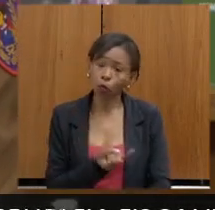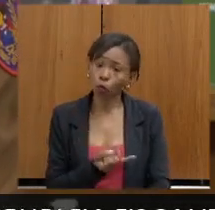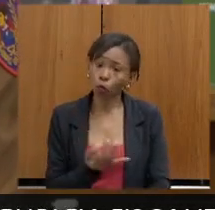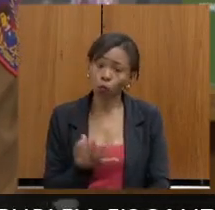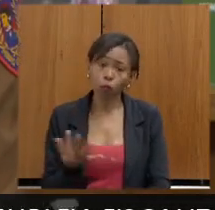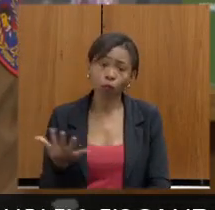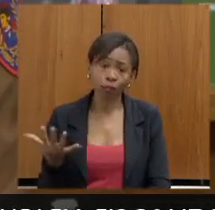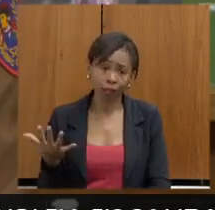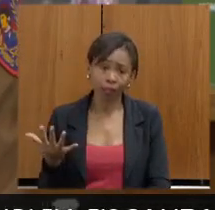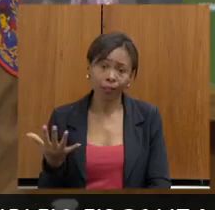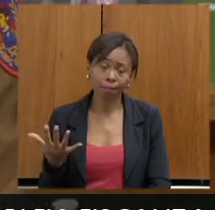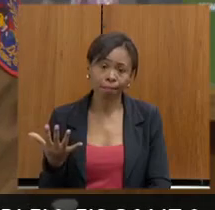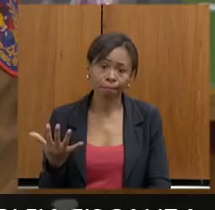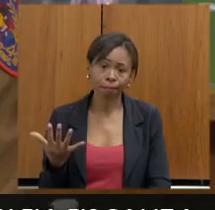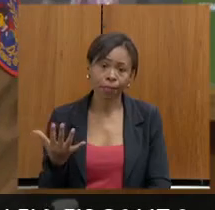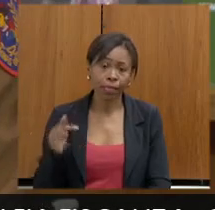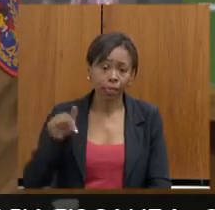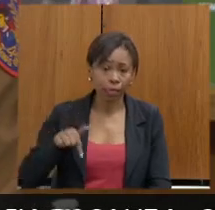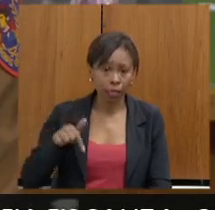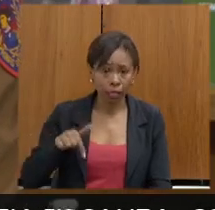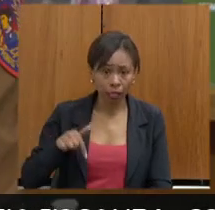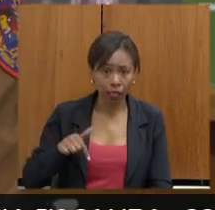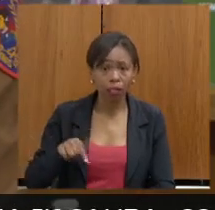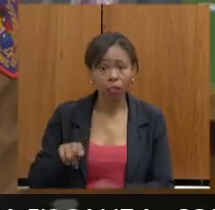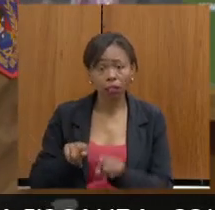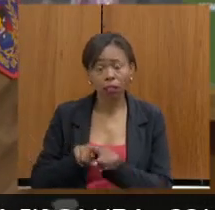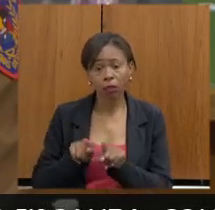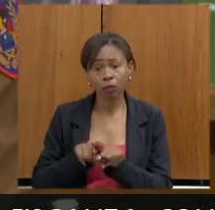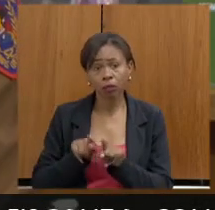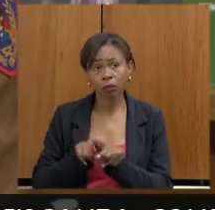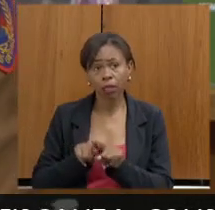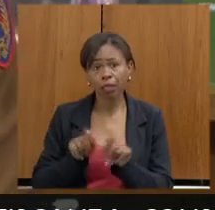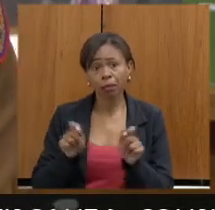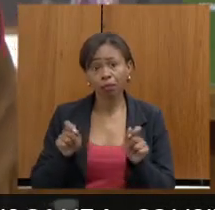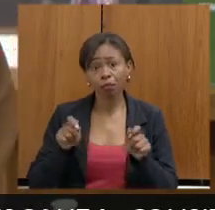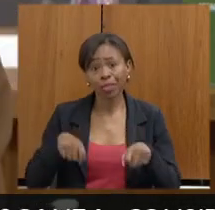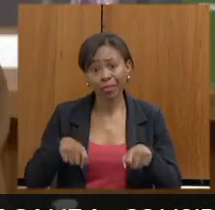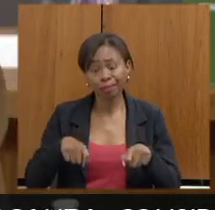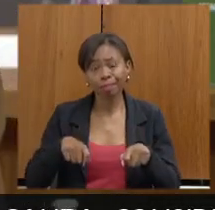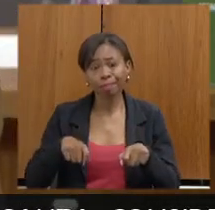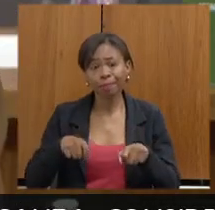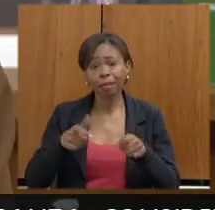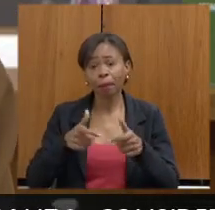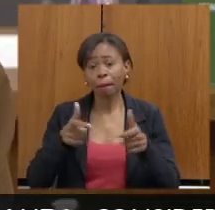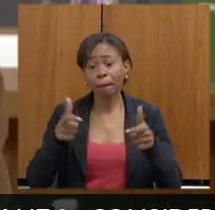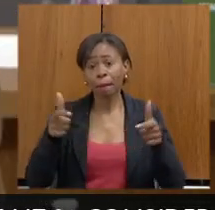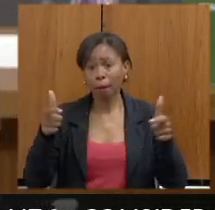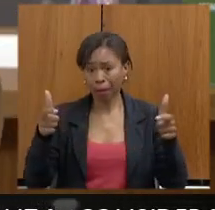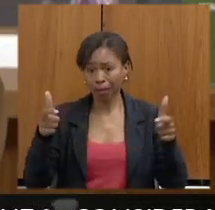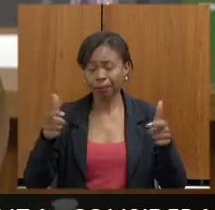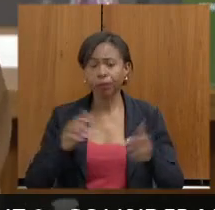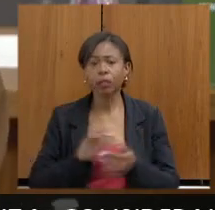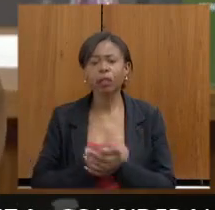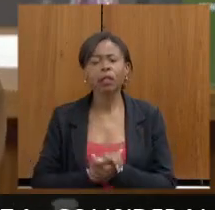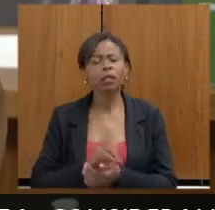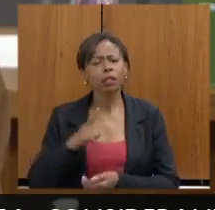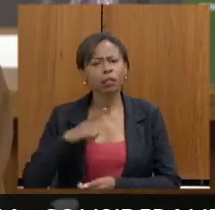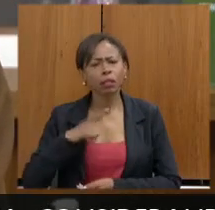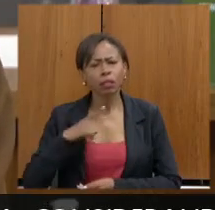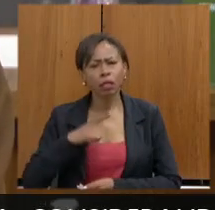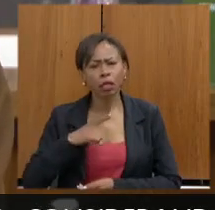zelada no sentido também de cuidar que ele seja o número suficiente nós temos um projeto